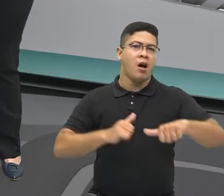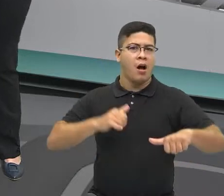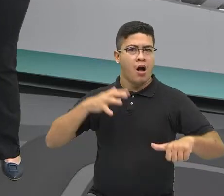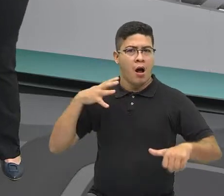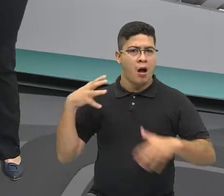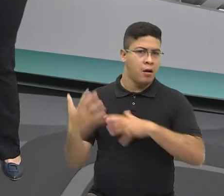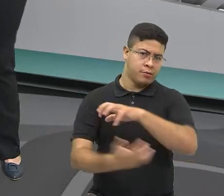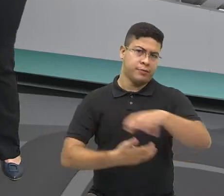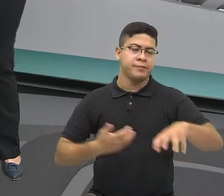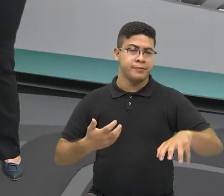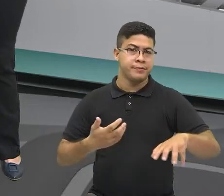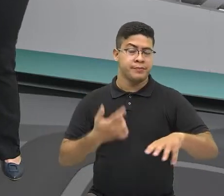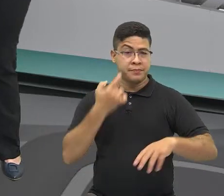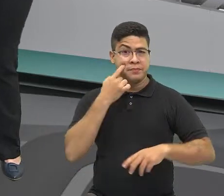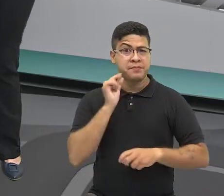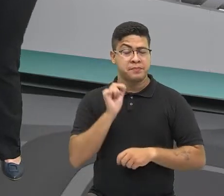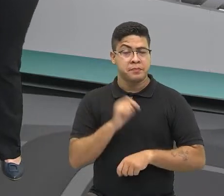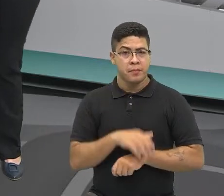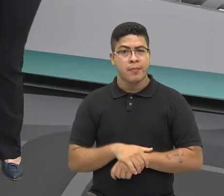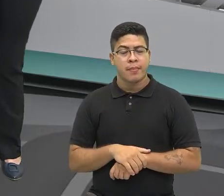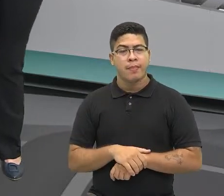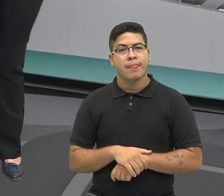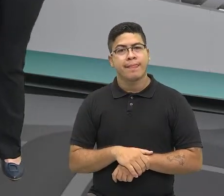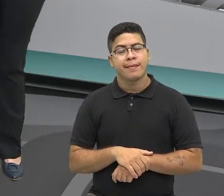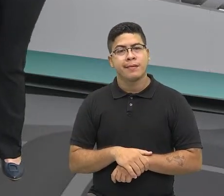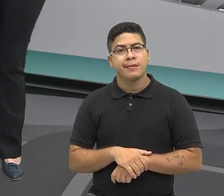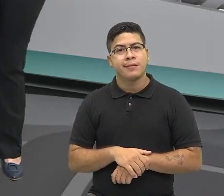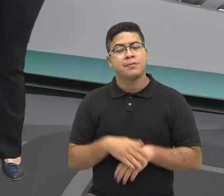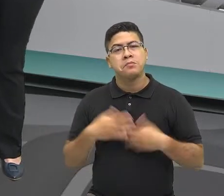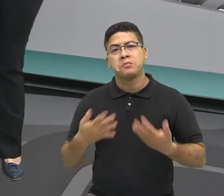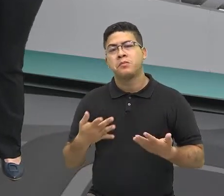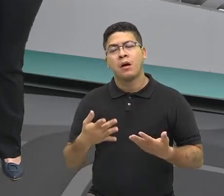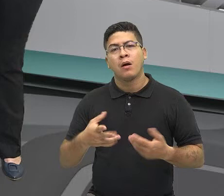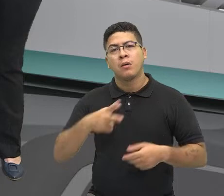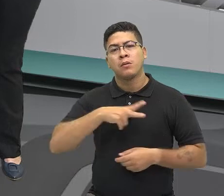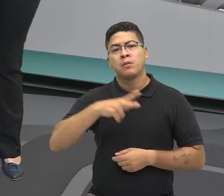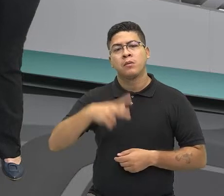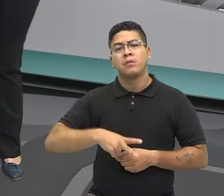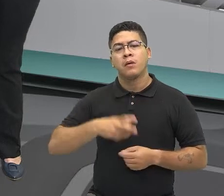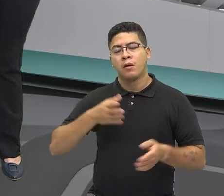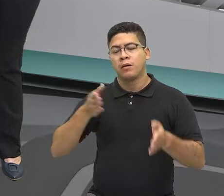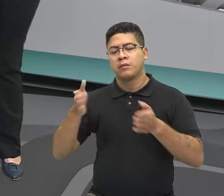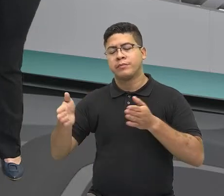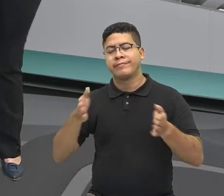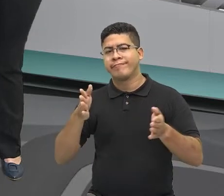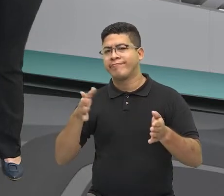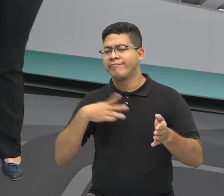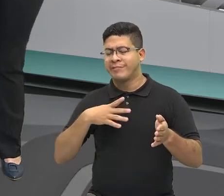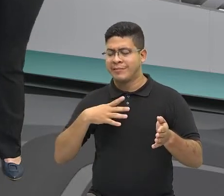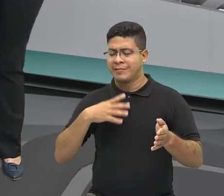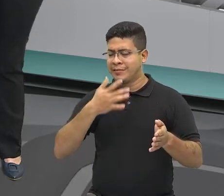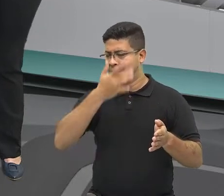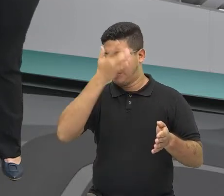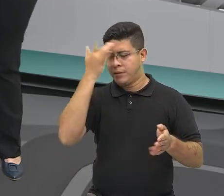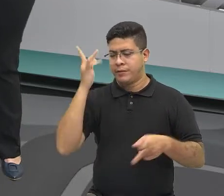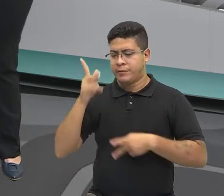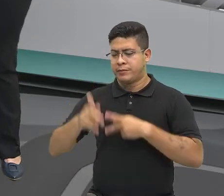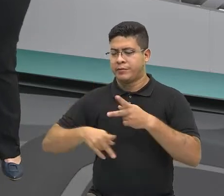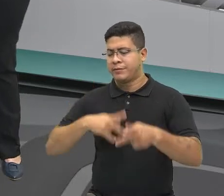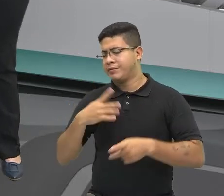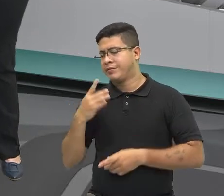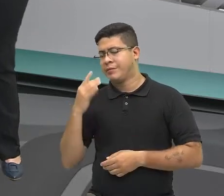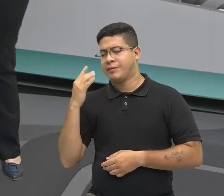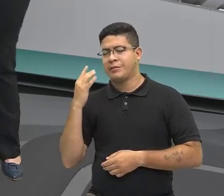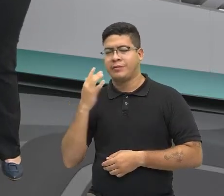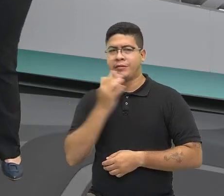radical. Então, o modernismo em Portugal era o momento de muita insatisfação, né? A gente via